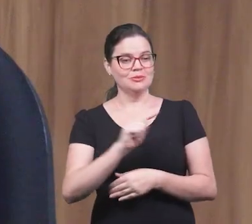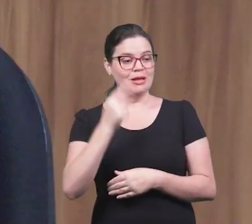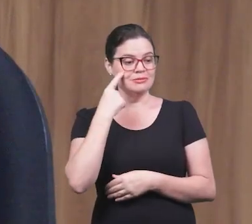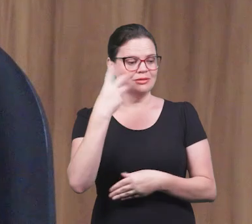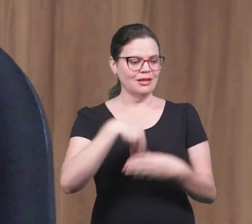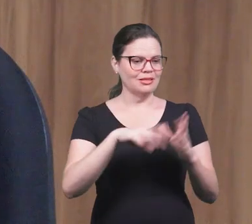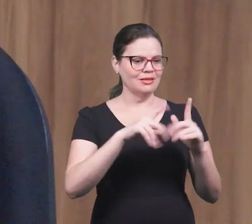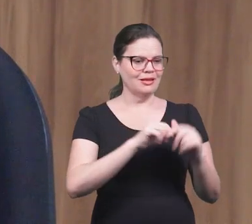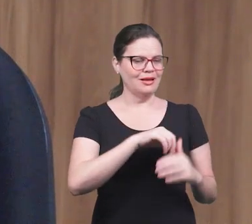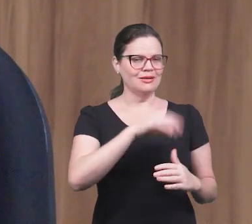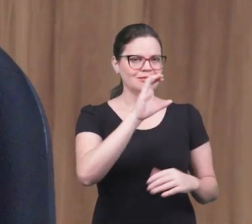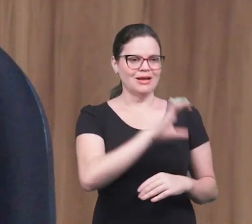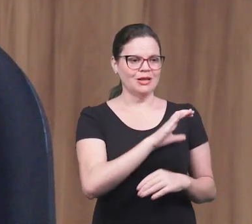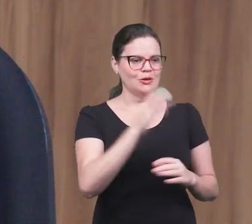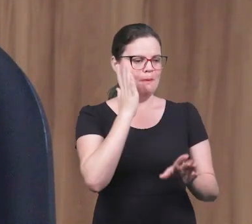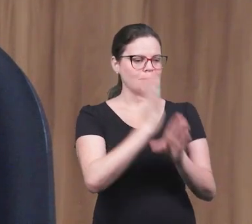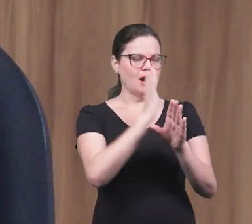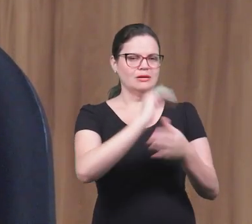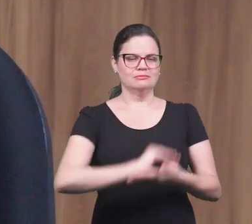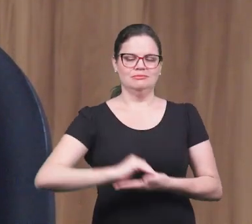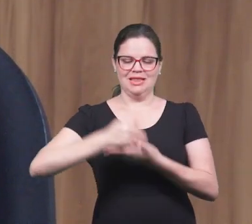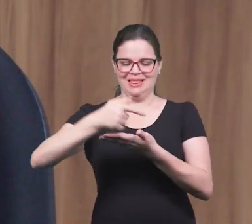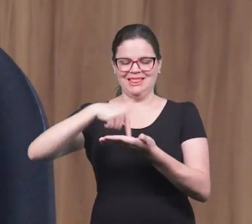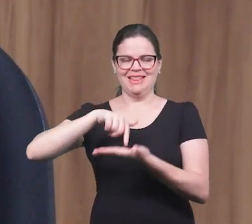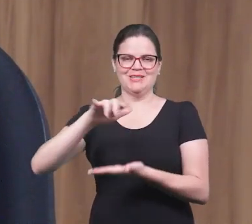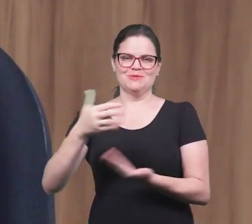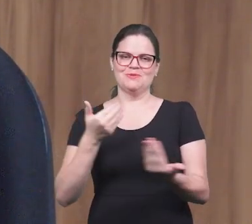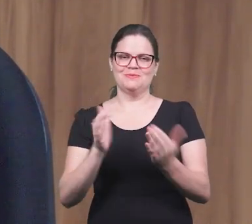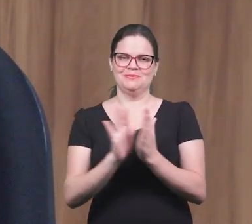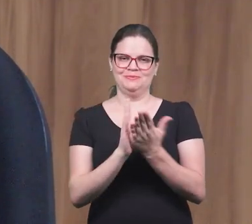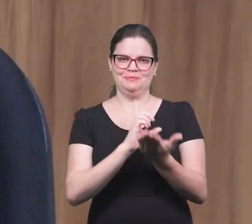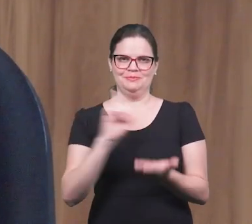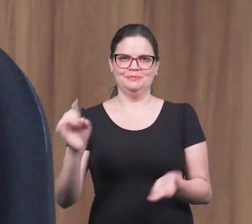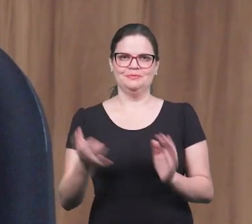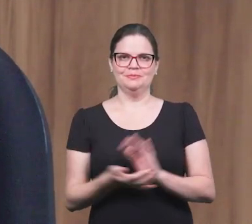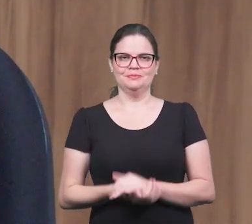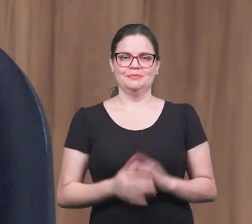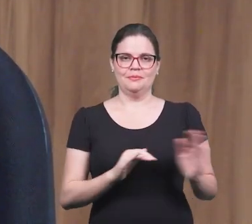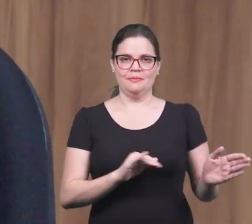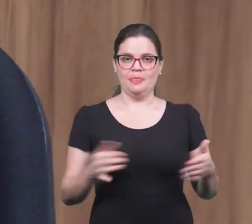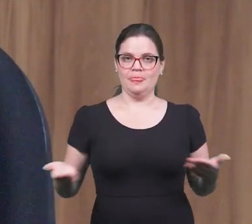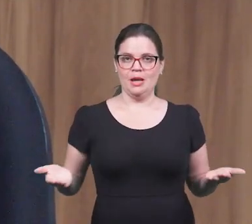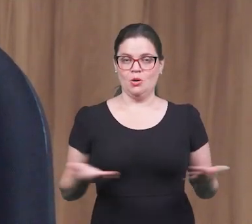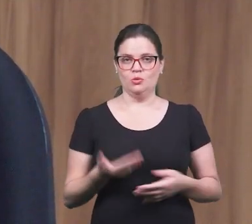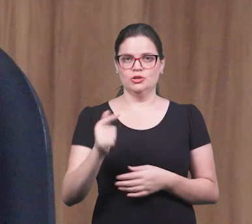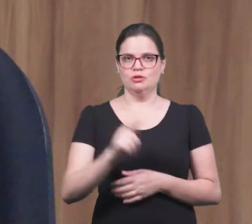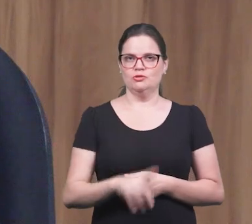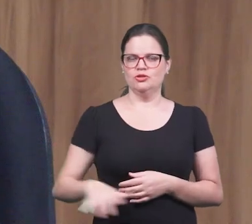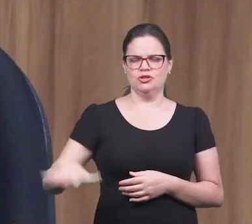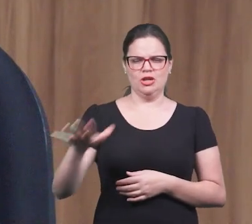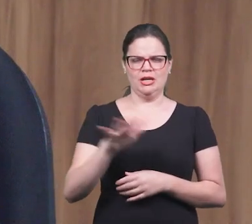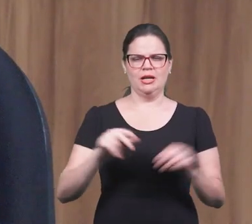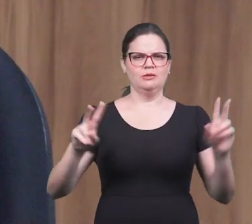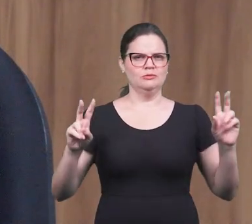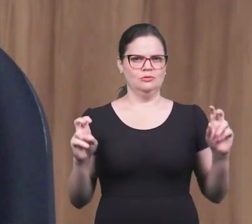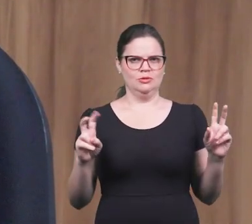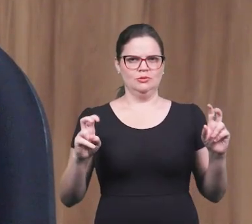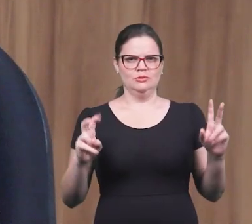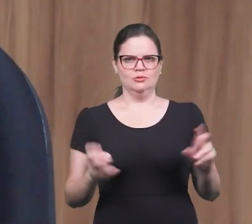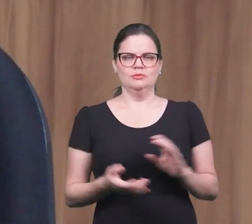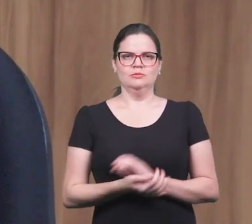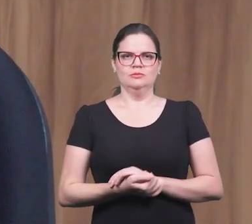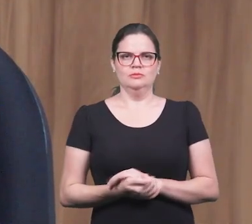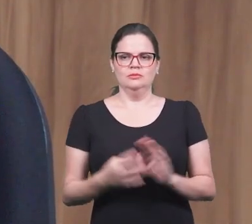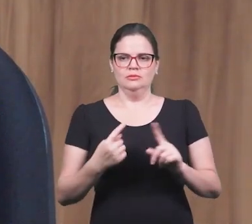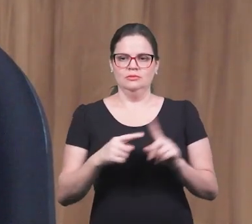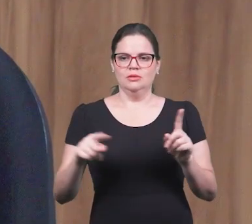resgatando aqueles que estão conosco, né? Esse aqui é um panorama geral do assunto, é muito amplo o assunto, mas nós